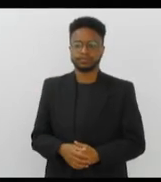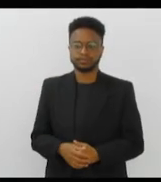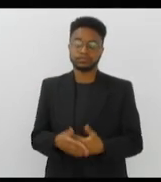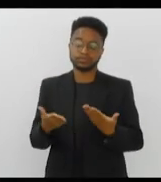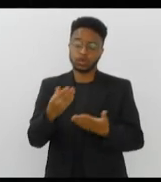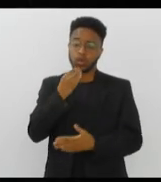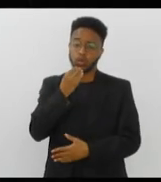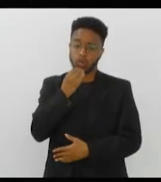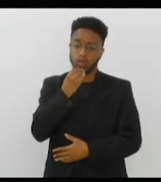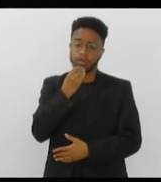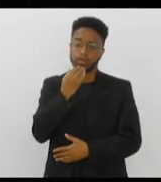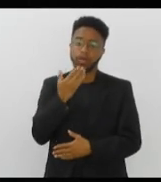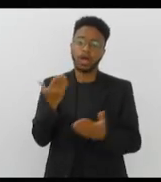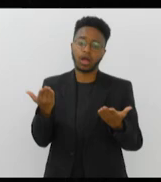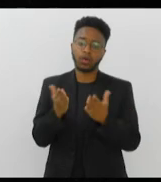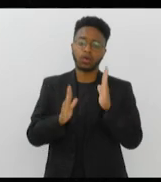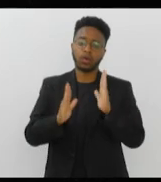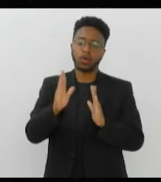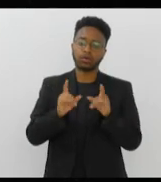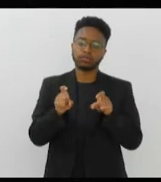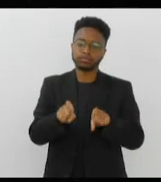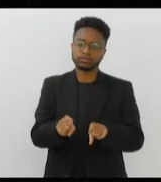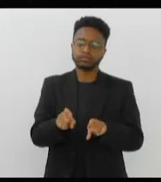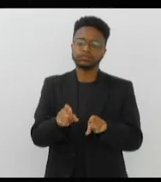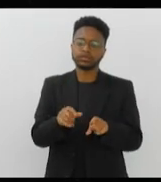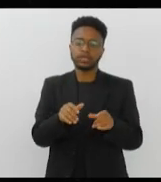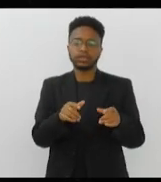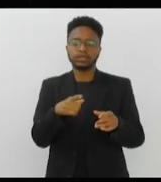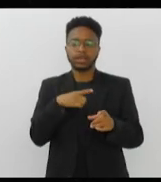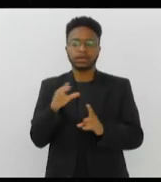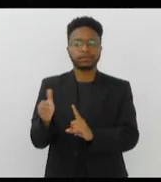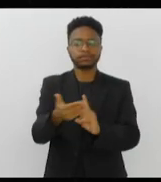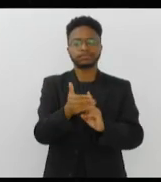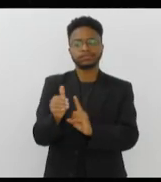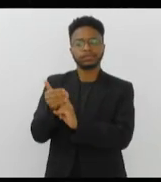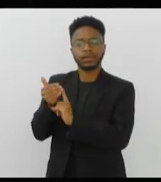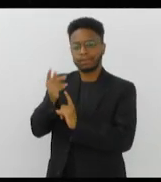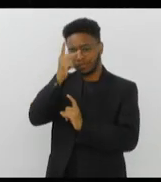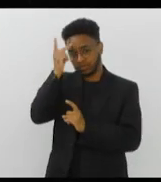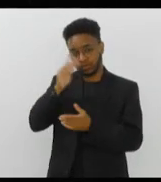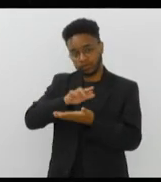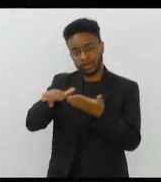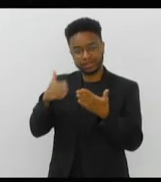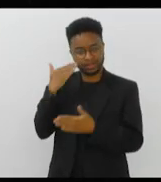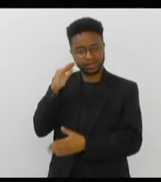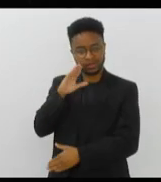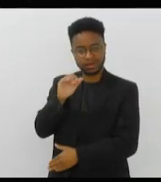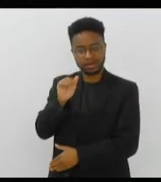claro que esse mandato traz pessoas para a nossa vida. Entendeu, Carlinhos?